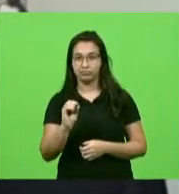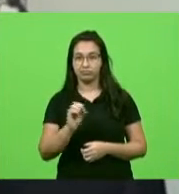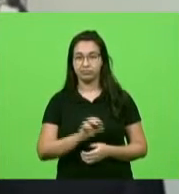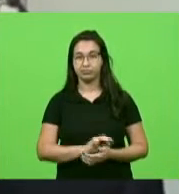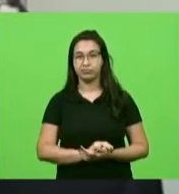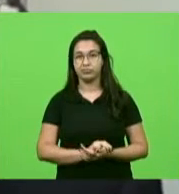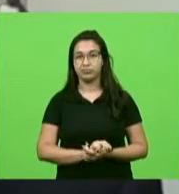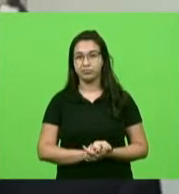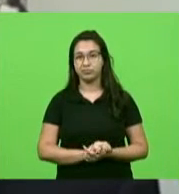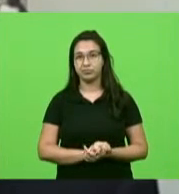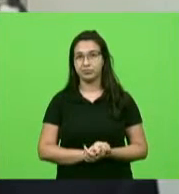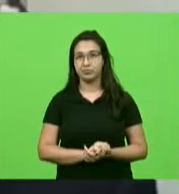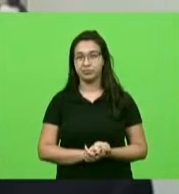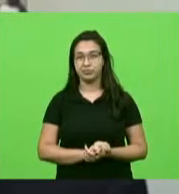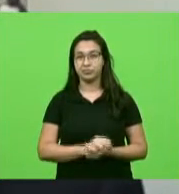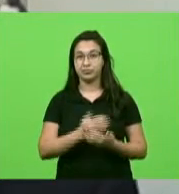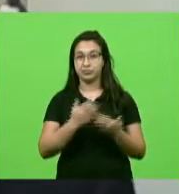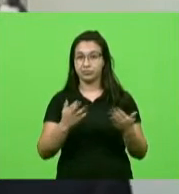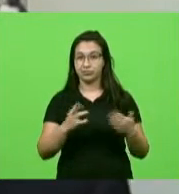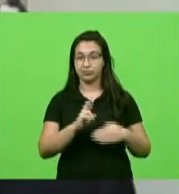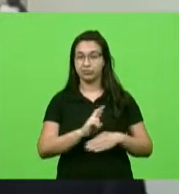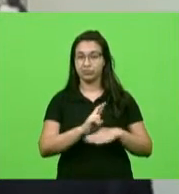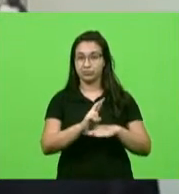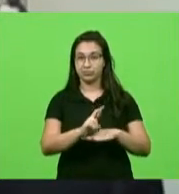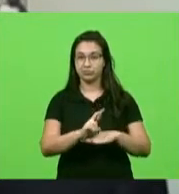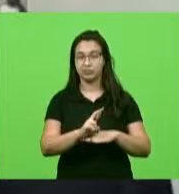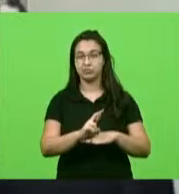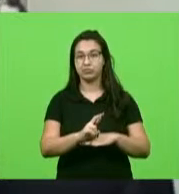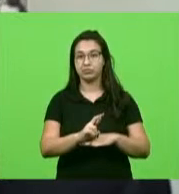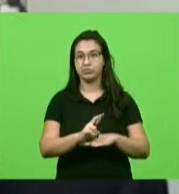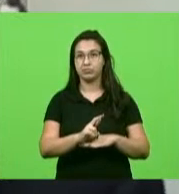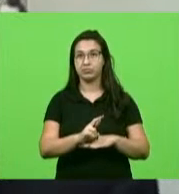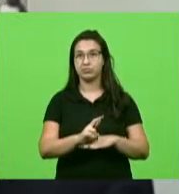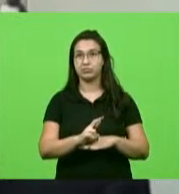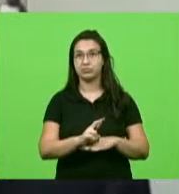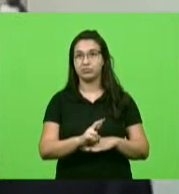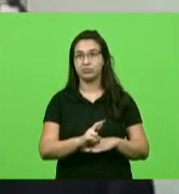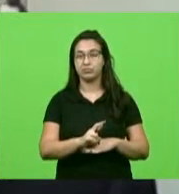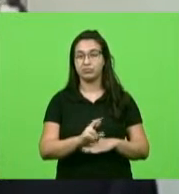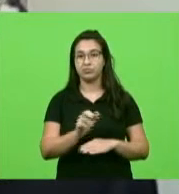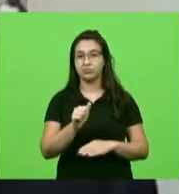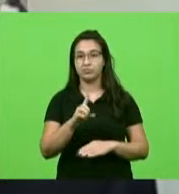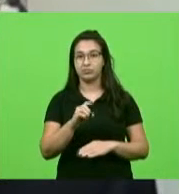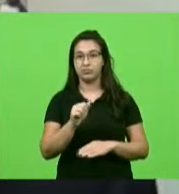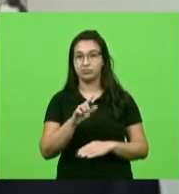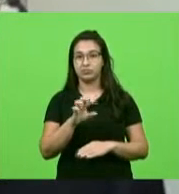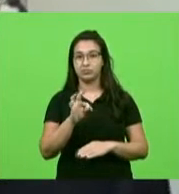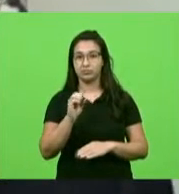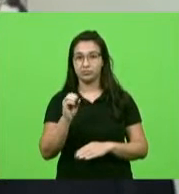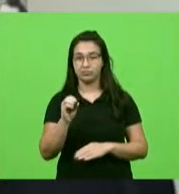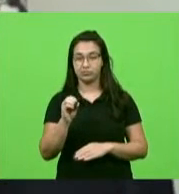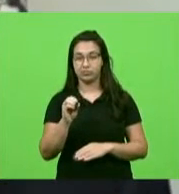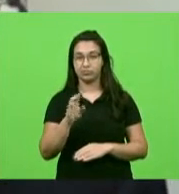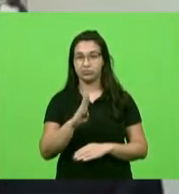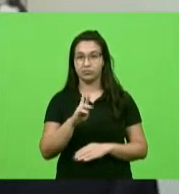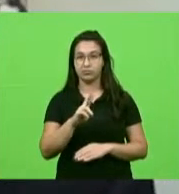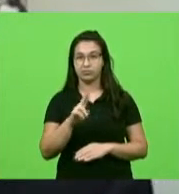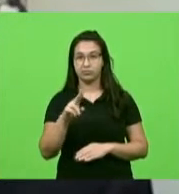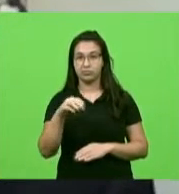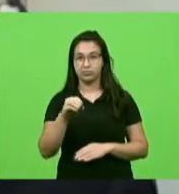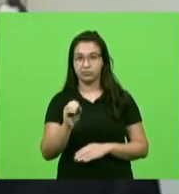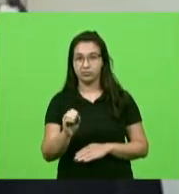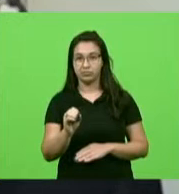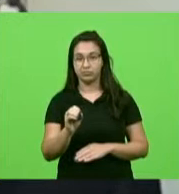2020, cujos representantes, né, senhor Adalto Beckhauser, Bruno de Oliveira, Luciane